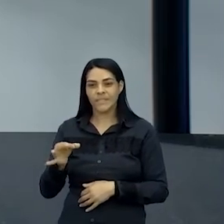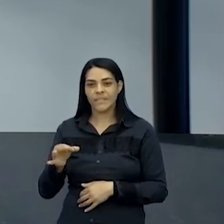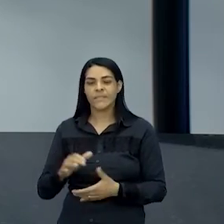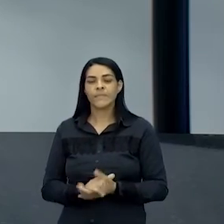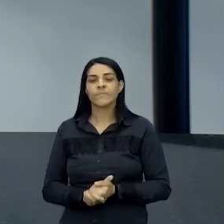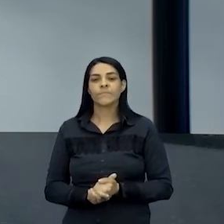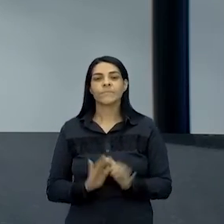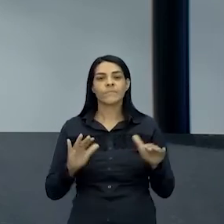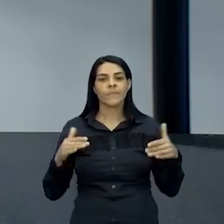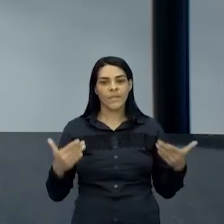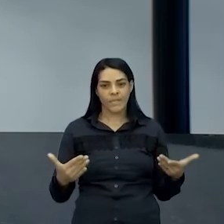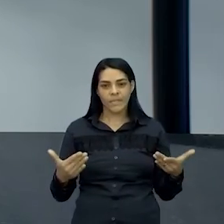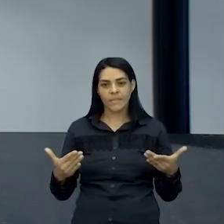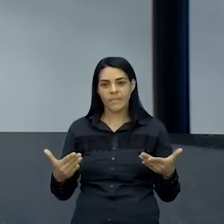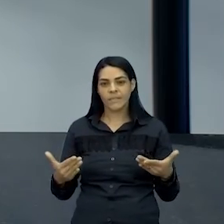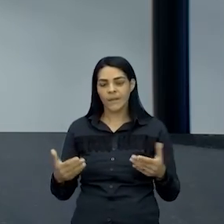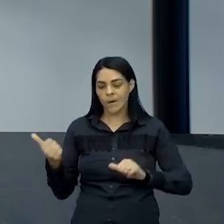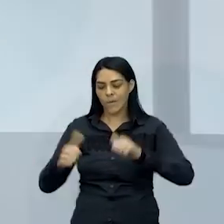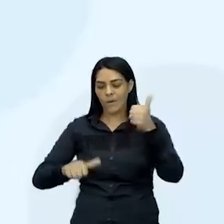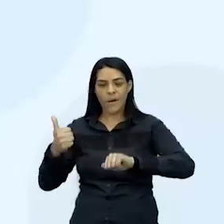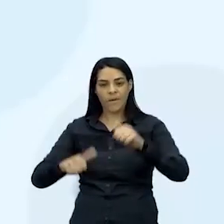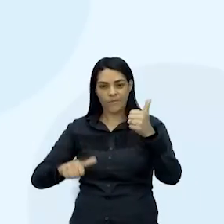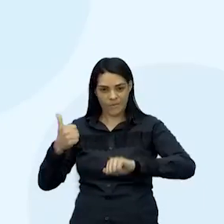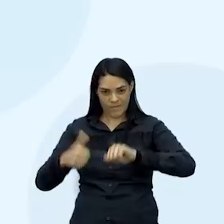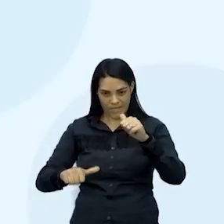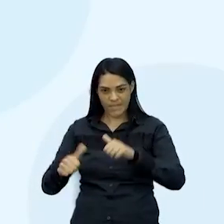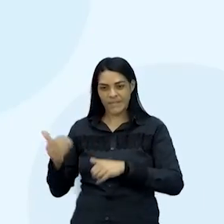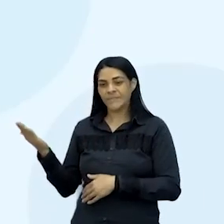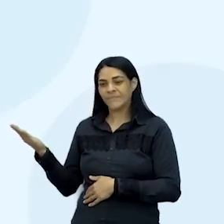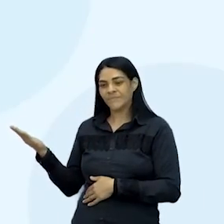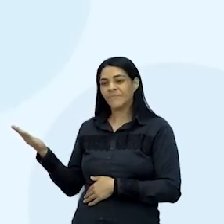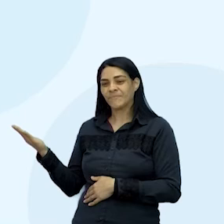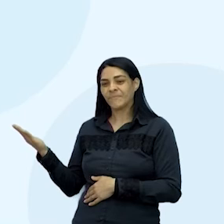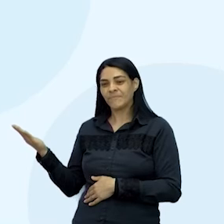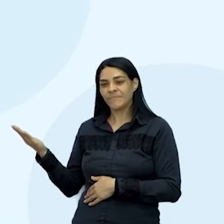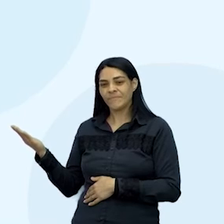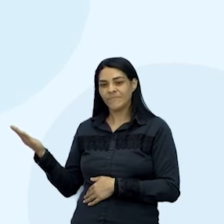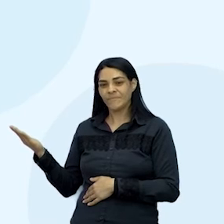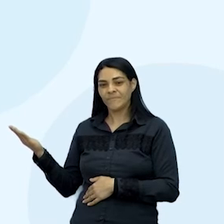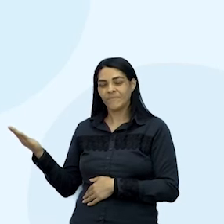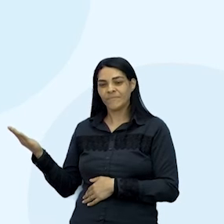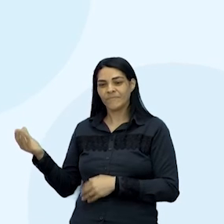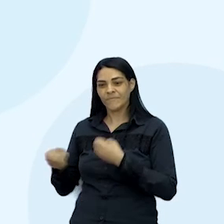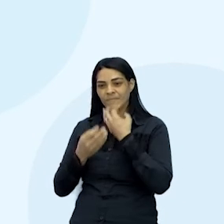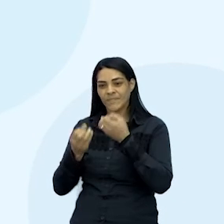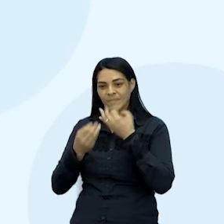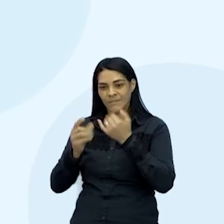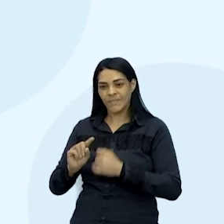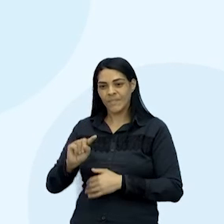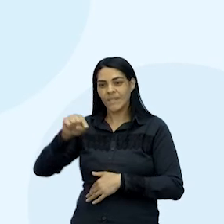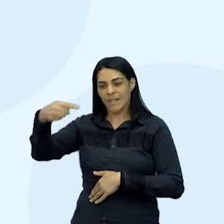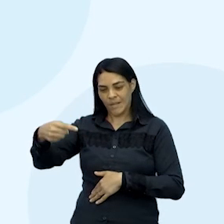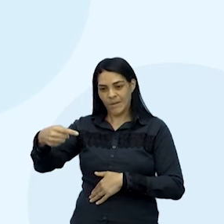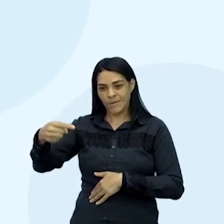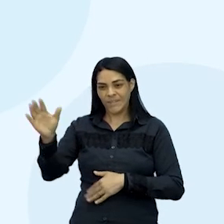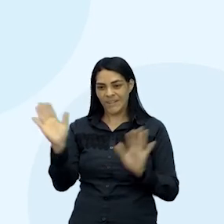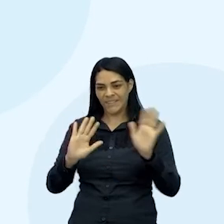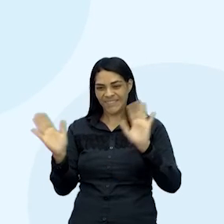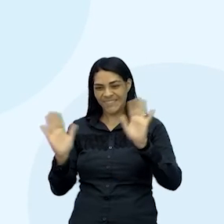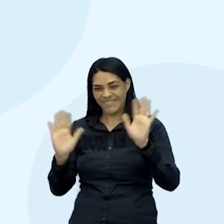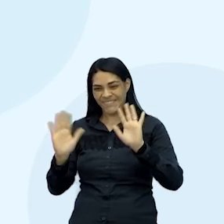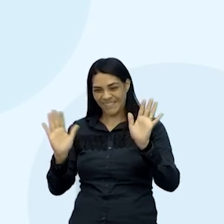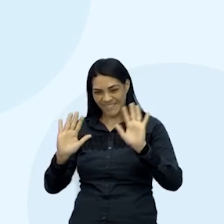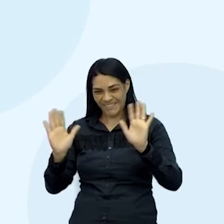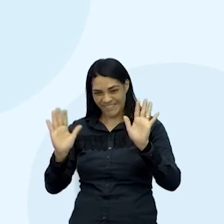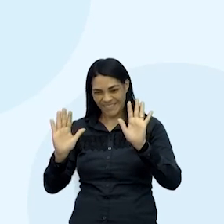basicamente é isso por hoje. Não deixe de avaliar o nosso conteúdo. Se possível, comenta aí o que vocês estão achando. E a gente se vê na próxima aula discutindo aí